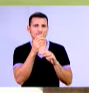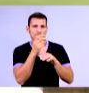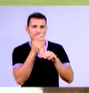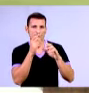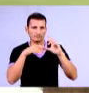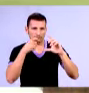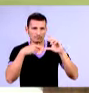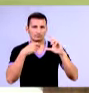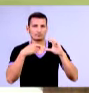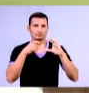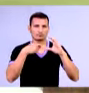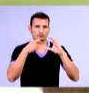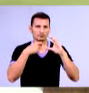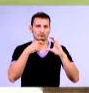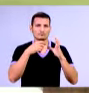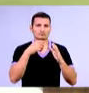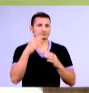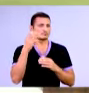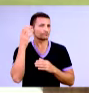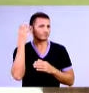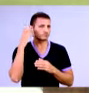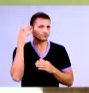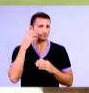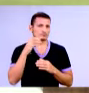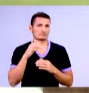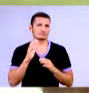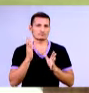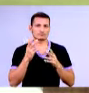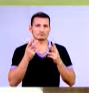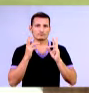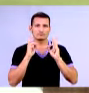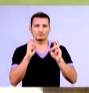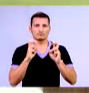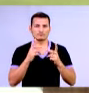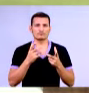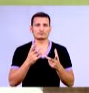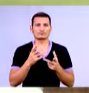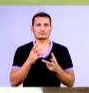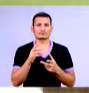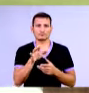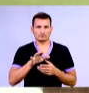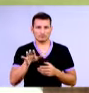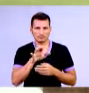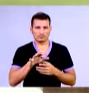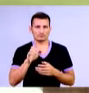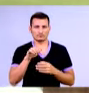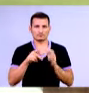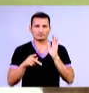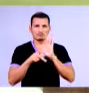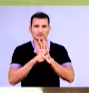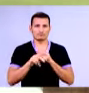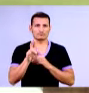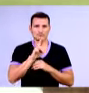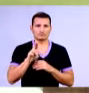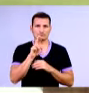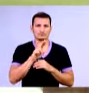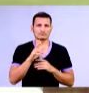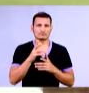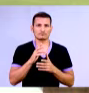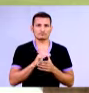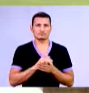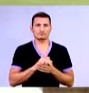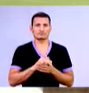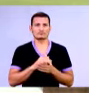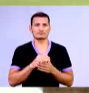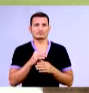podemos perceber que esse ambiente que nós estamos vivendo no EAD, nessa parte interativa, ele é um ambiente propício para a utilização de desses